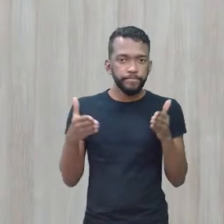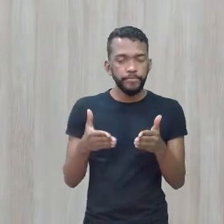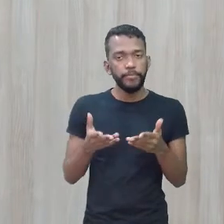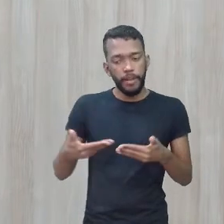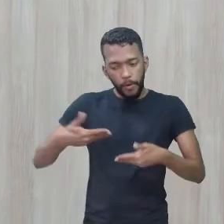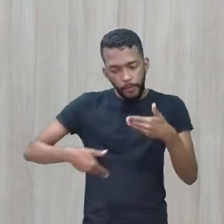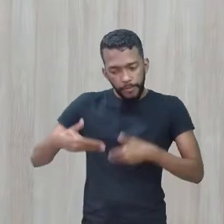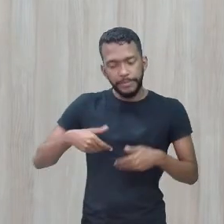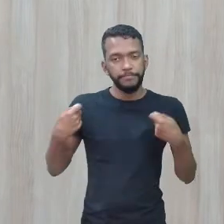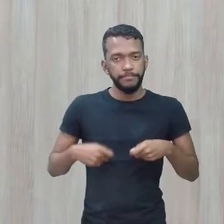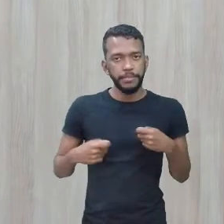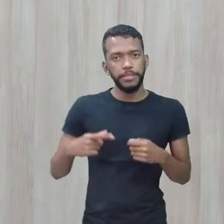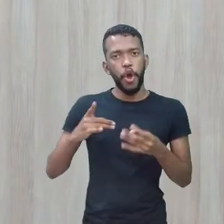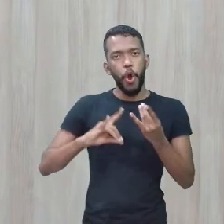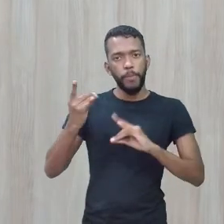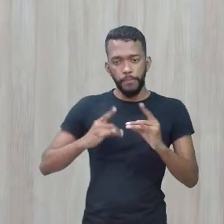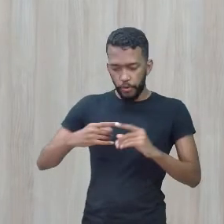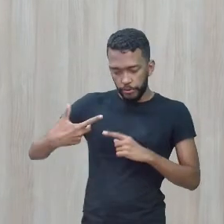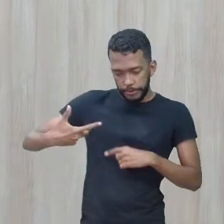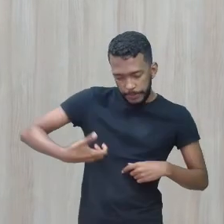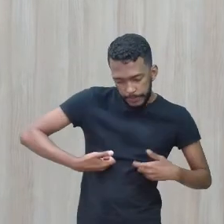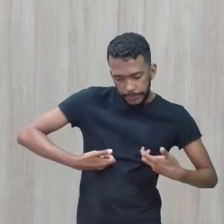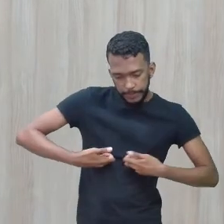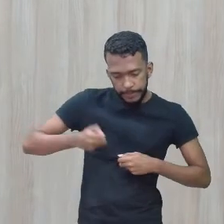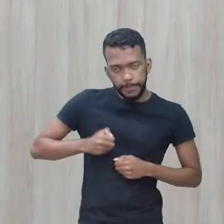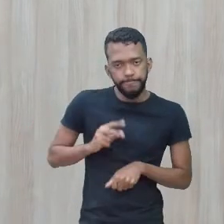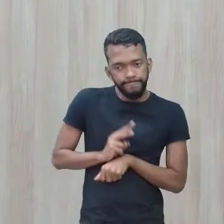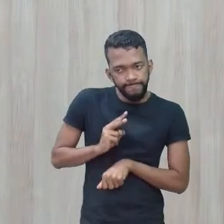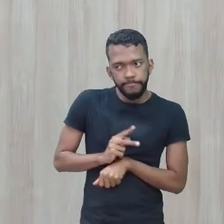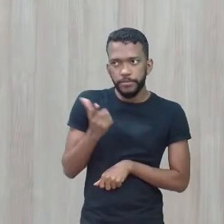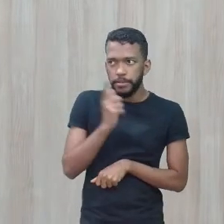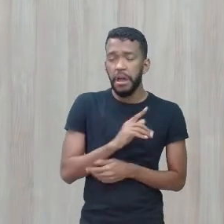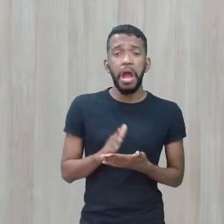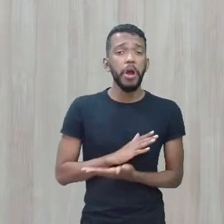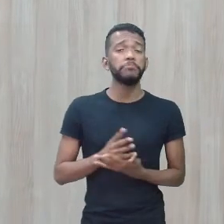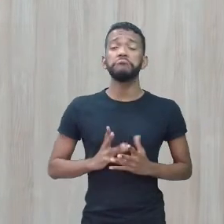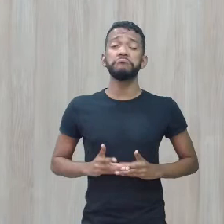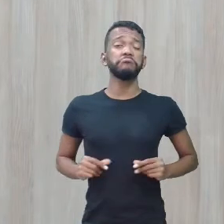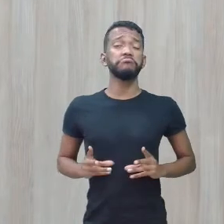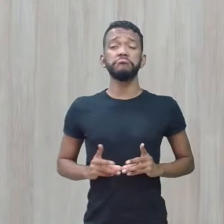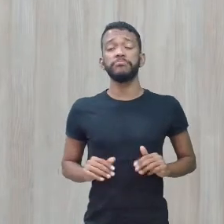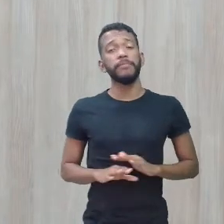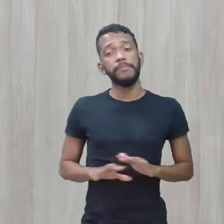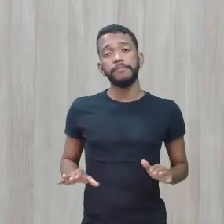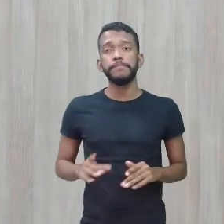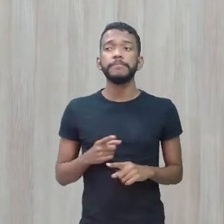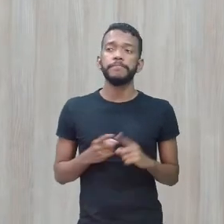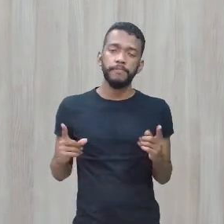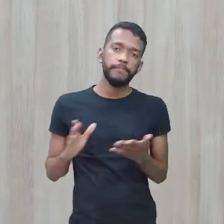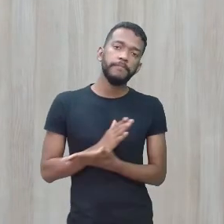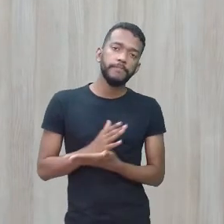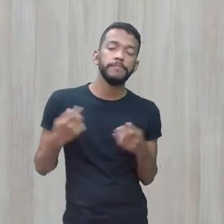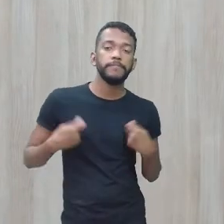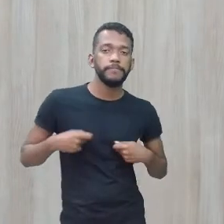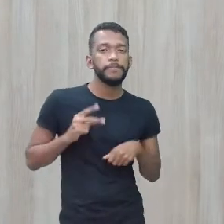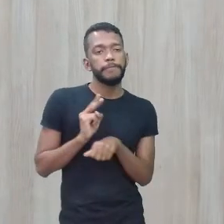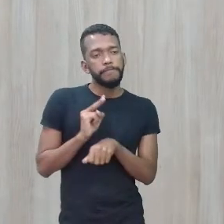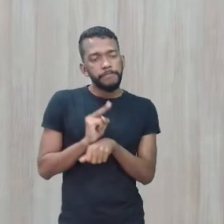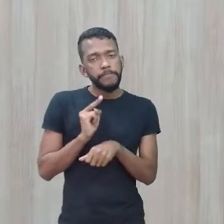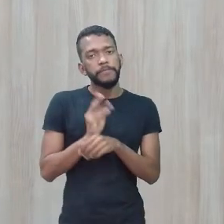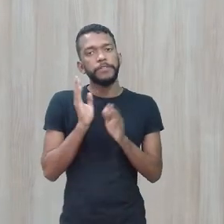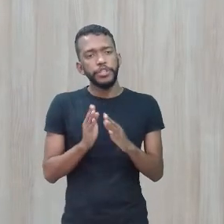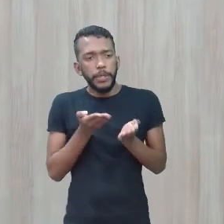para segurar o bebê nessa fase. Outras passam que nem sentem, né? Mas algumas precisam de